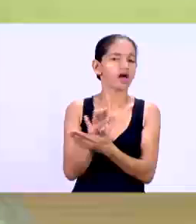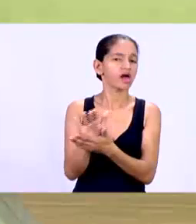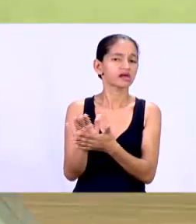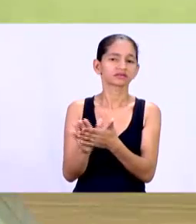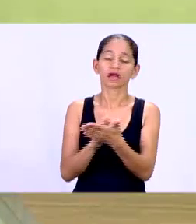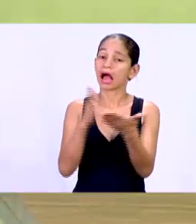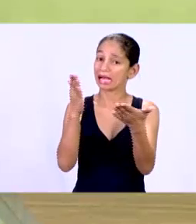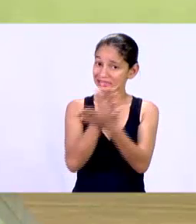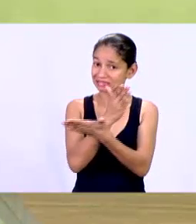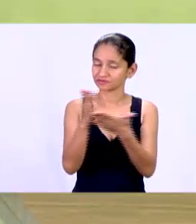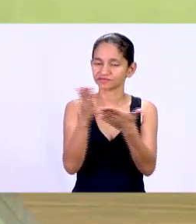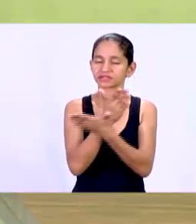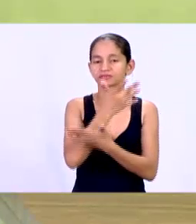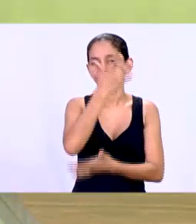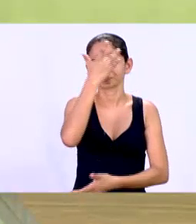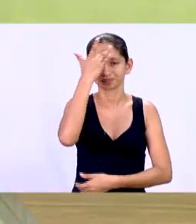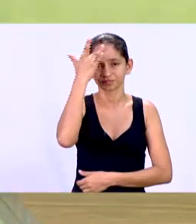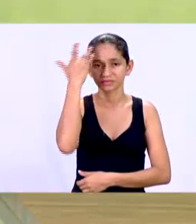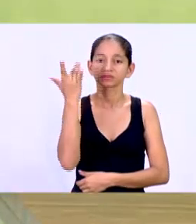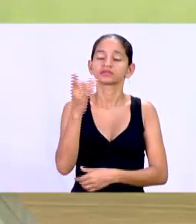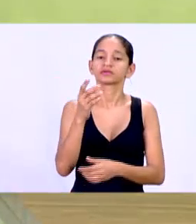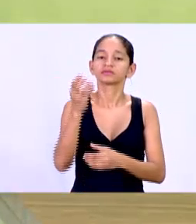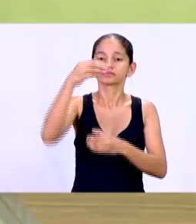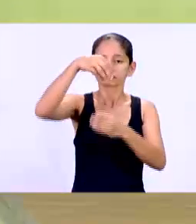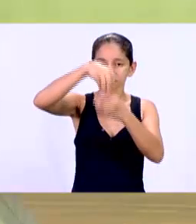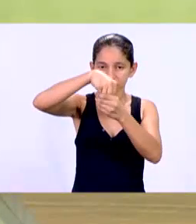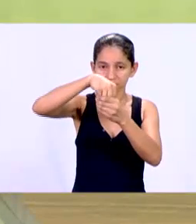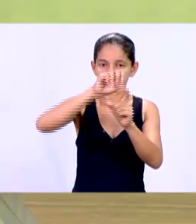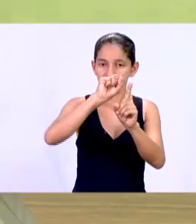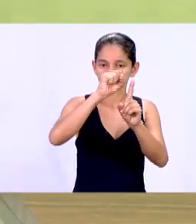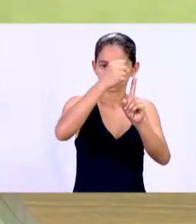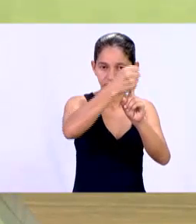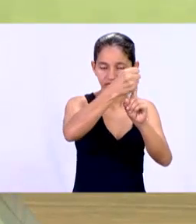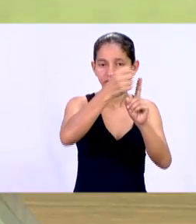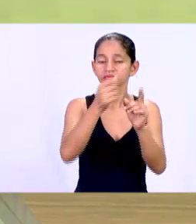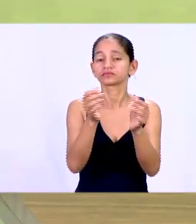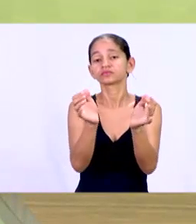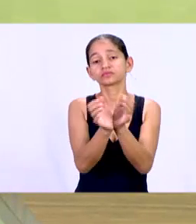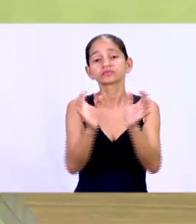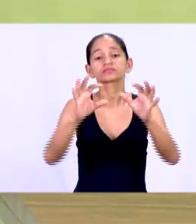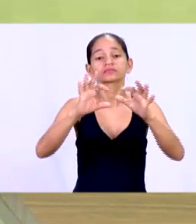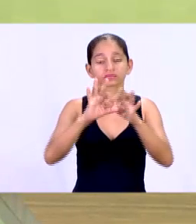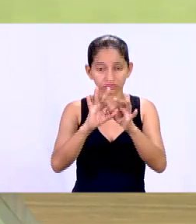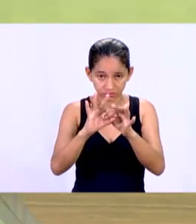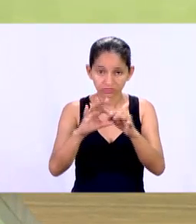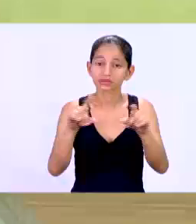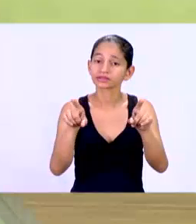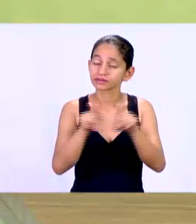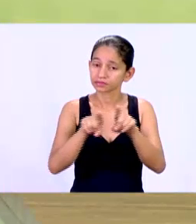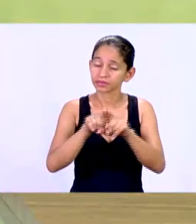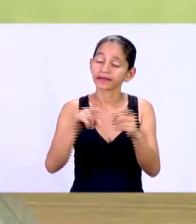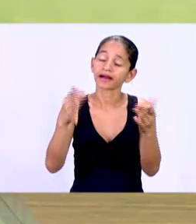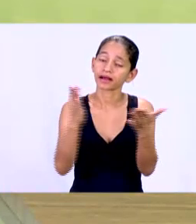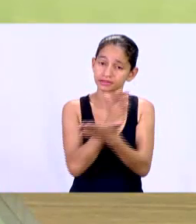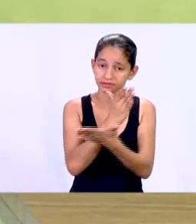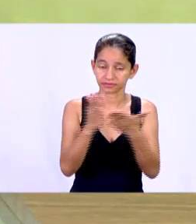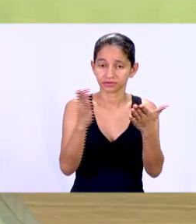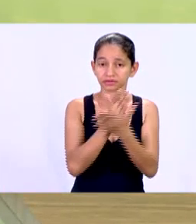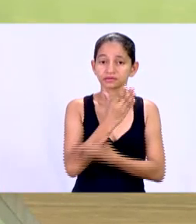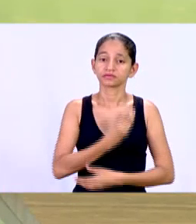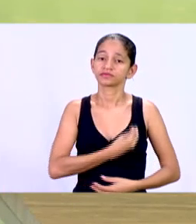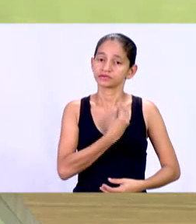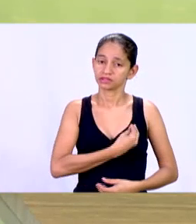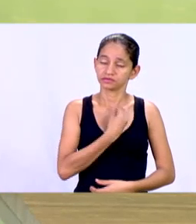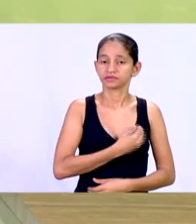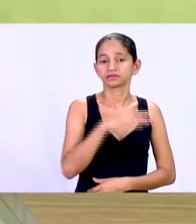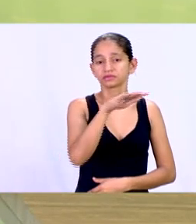muitas vezes, eles, dentro de uma sociedade, dentro de um contexto ambiental, nós